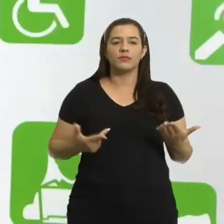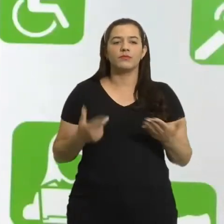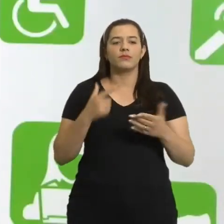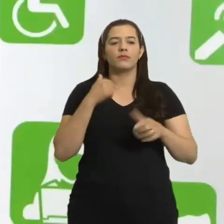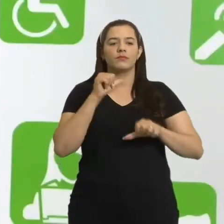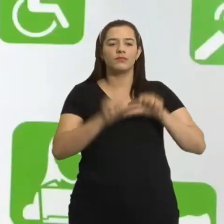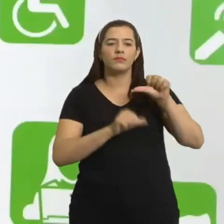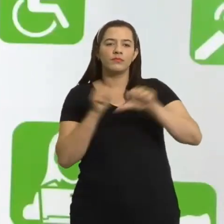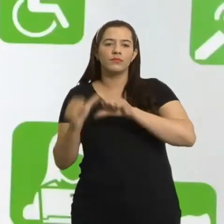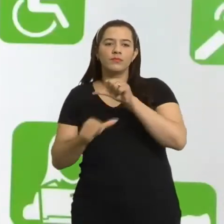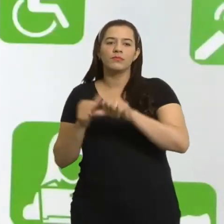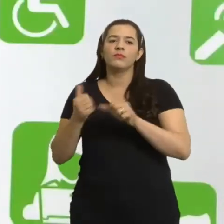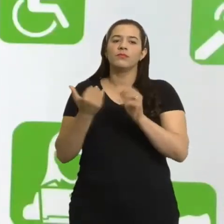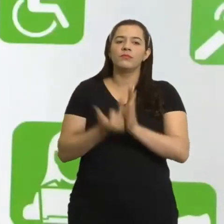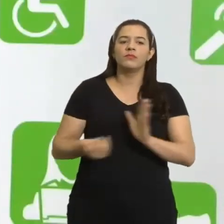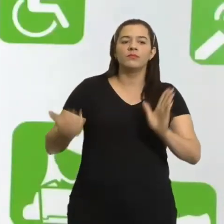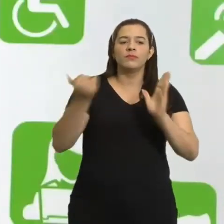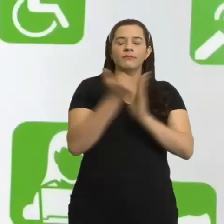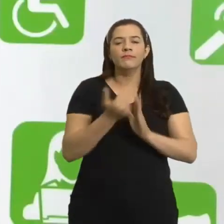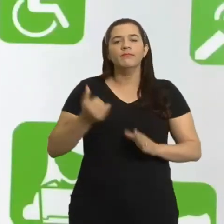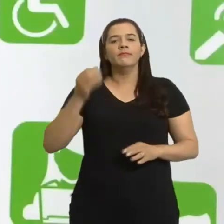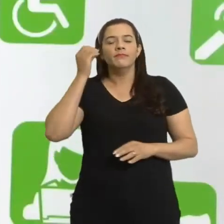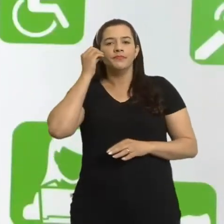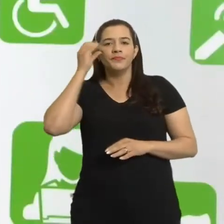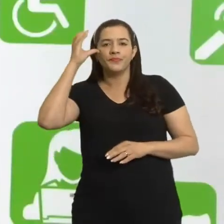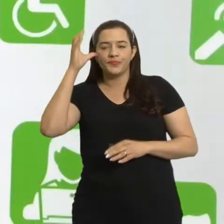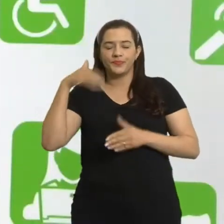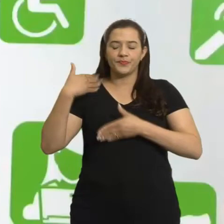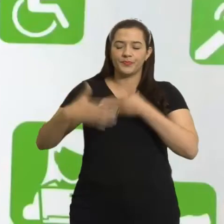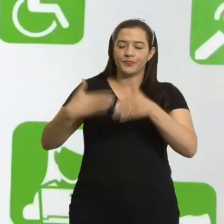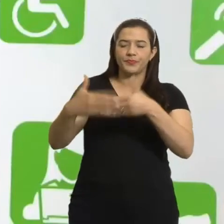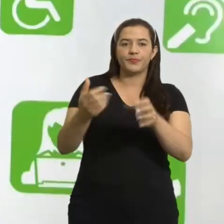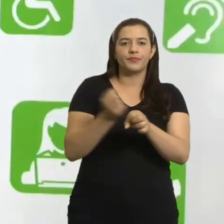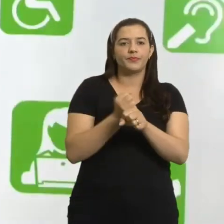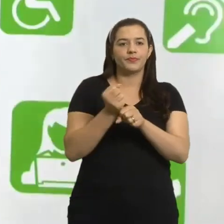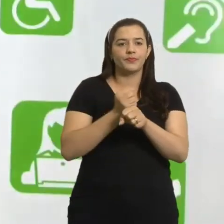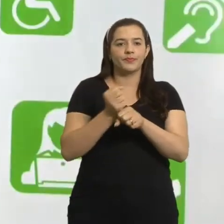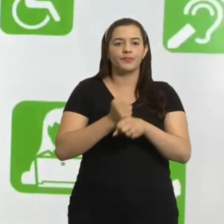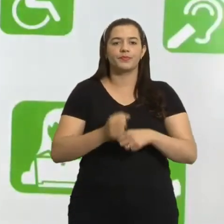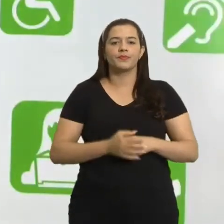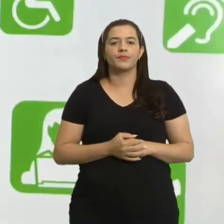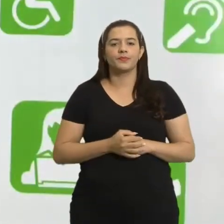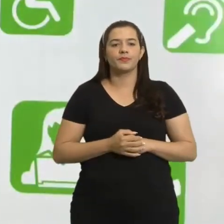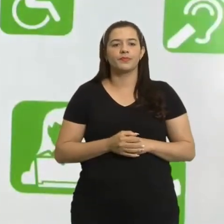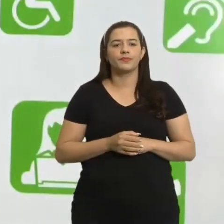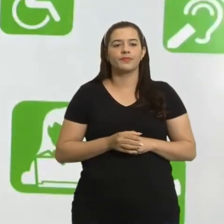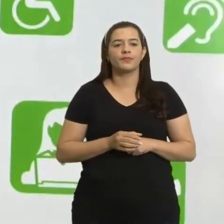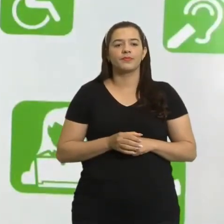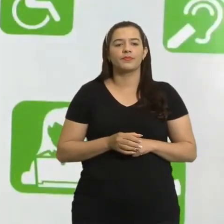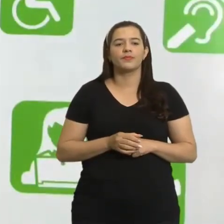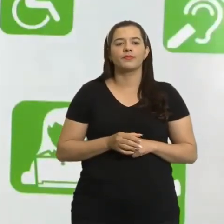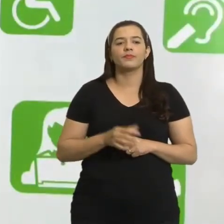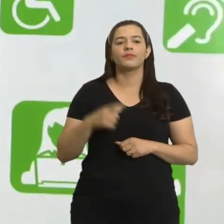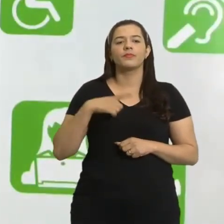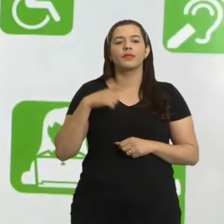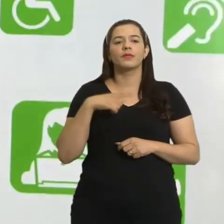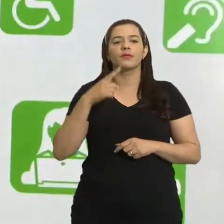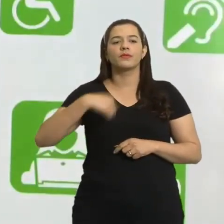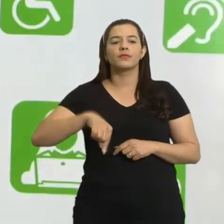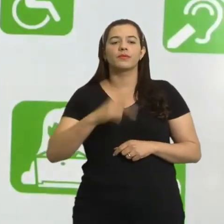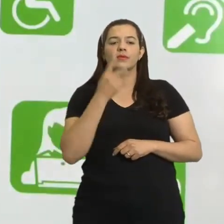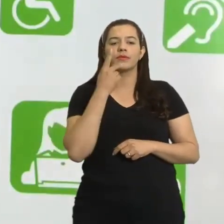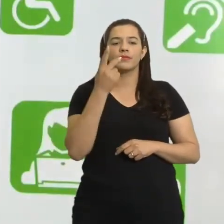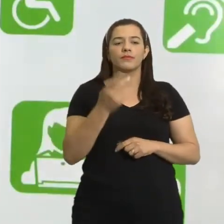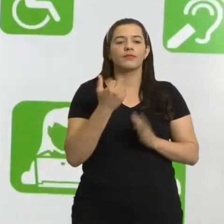reconstruções e os avanços do conhecimento ao longo dos anos e anos. Para que a gente fale um pouquinho mais